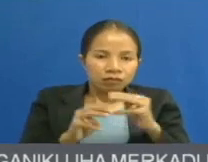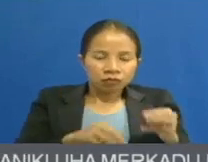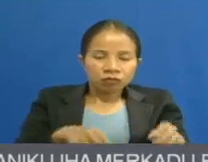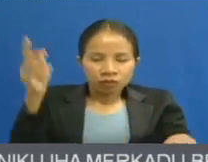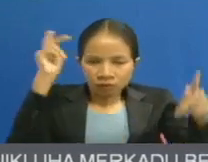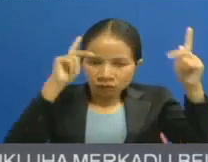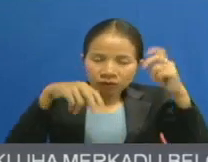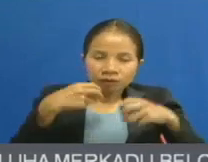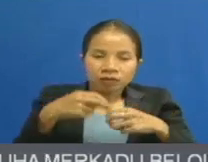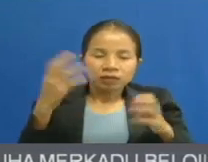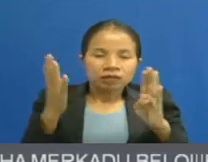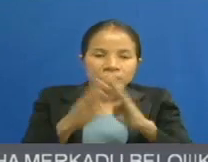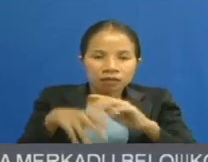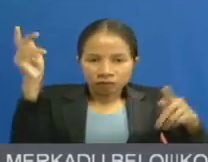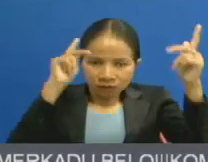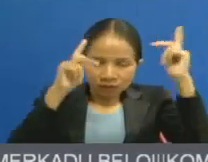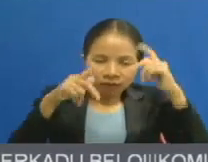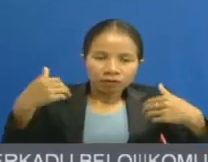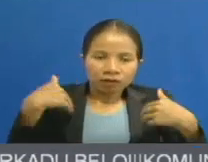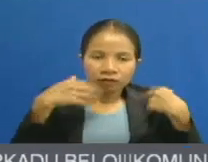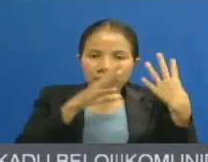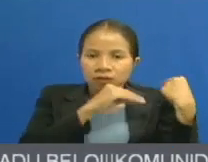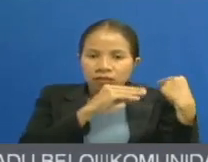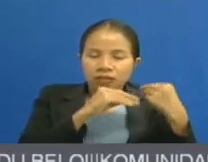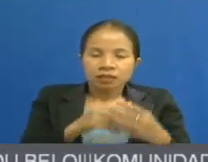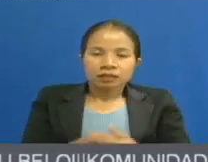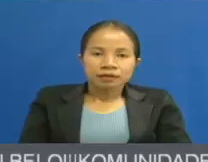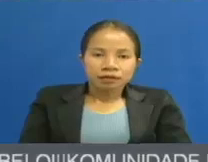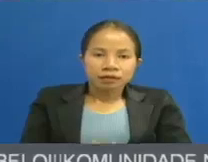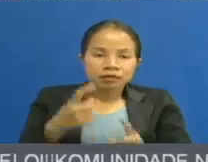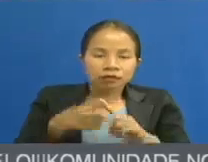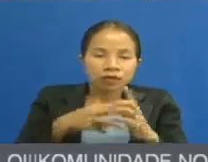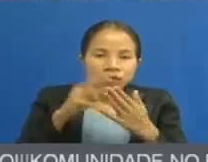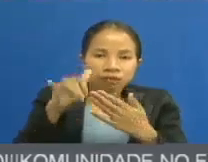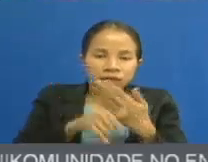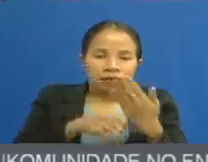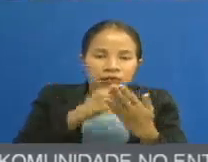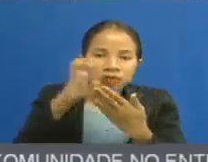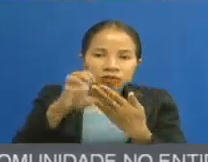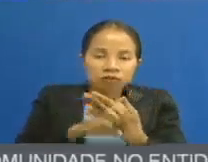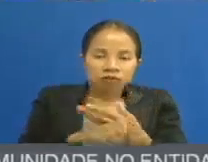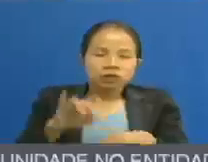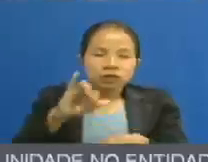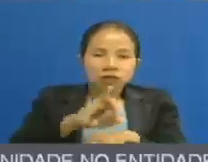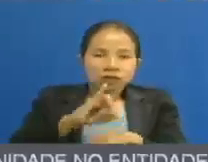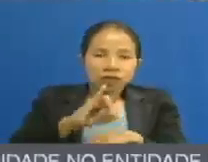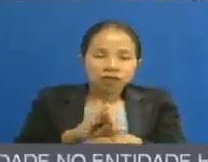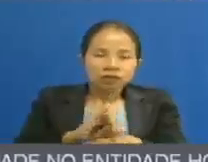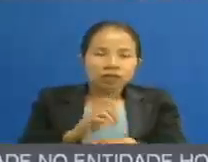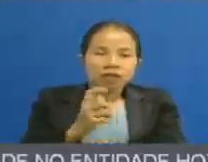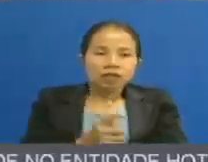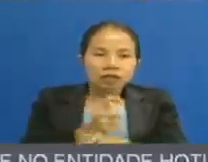ne sai situação ita ne maka ia esperança. Durante fulan maio no junho paroquia Nossa Senhora do Rosário de